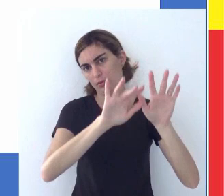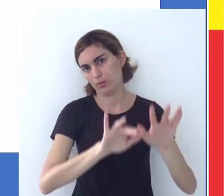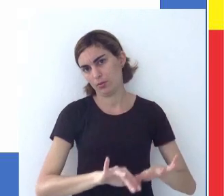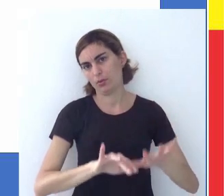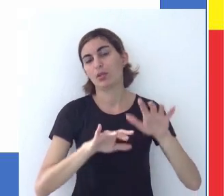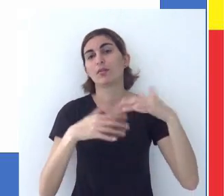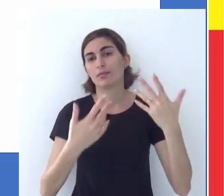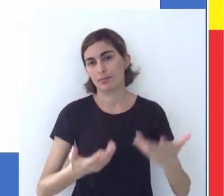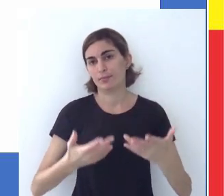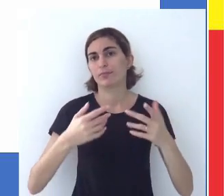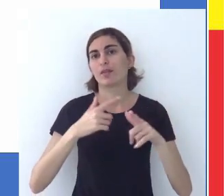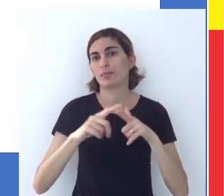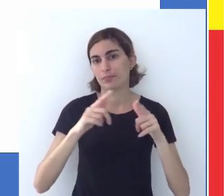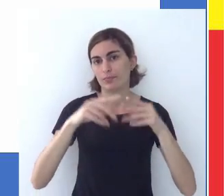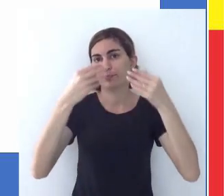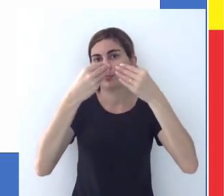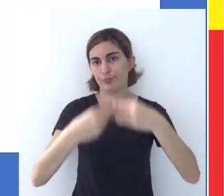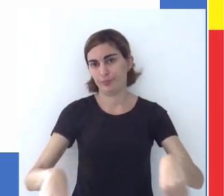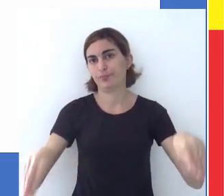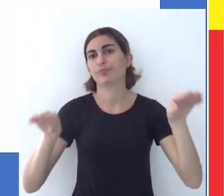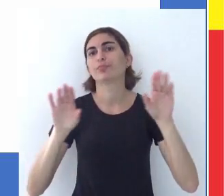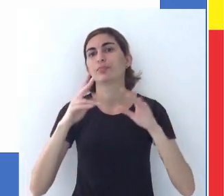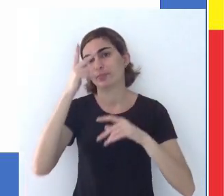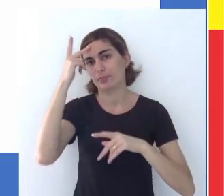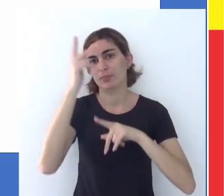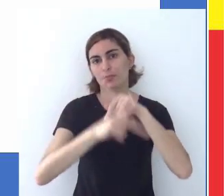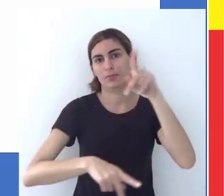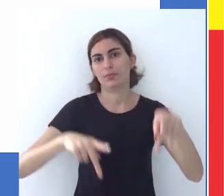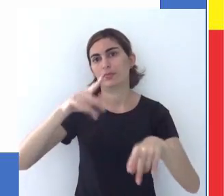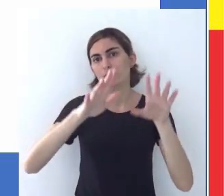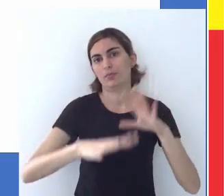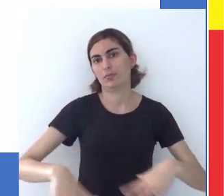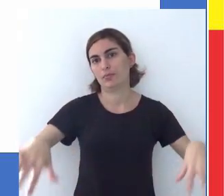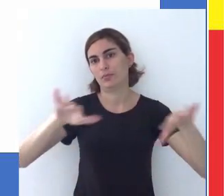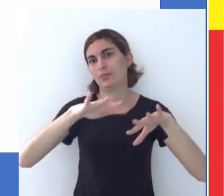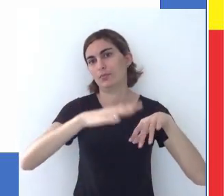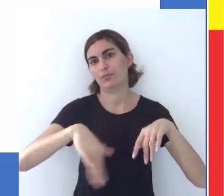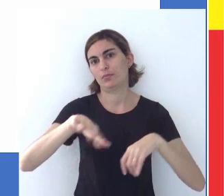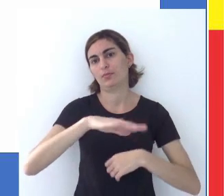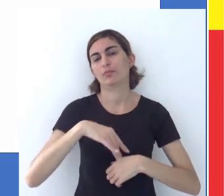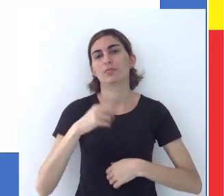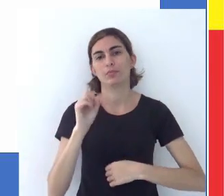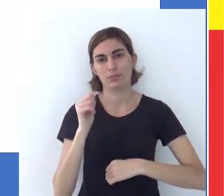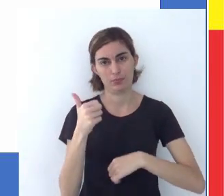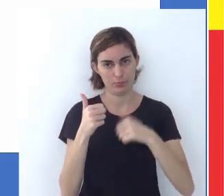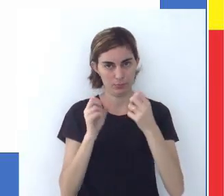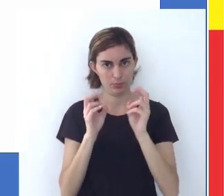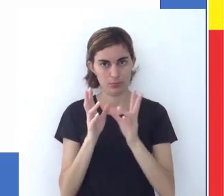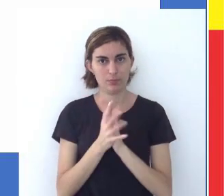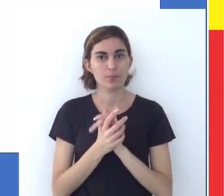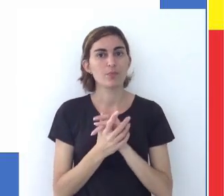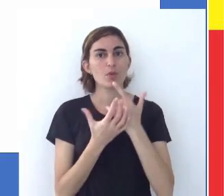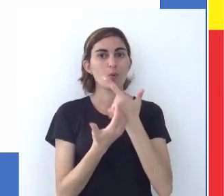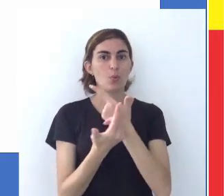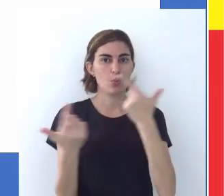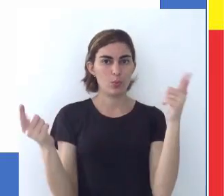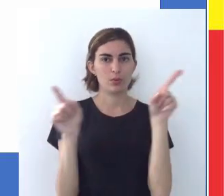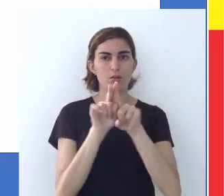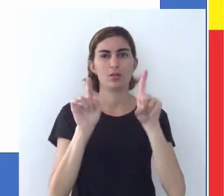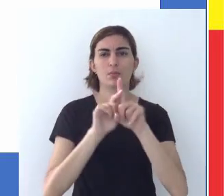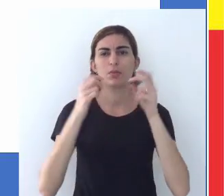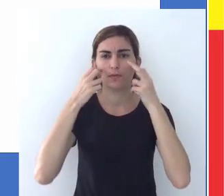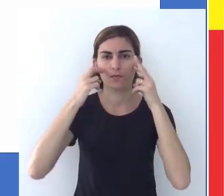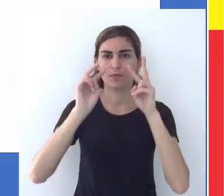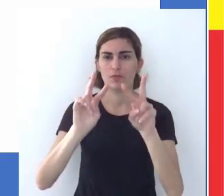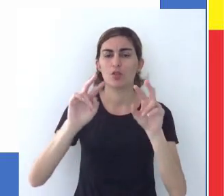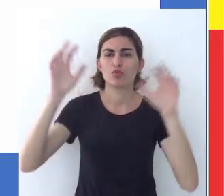formato de neve, e isso traz também alguns prejuízos para as pessoas que moram nessa região. Ok? Um outro fato também que